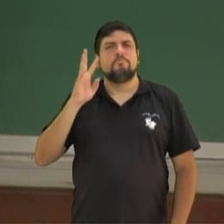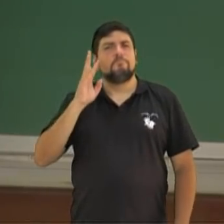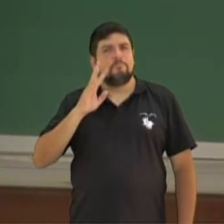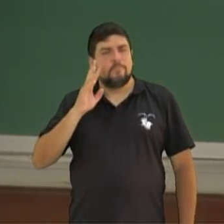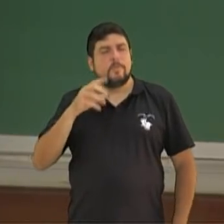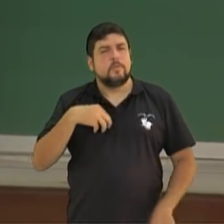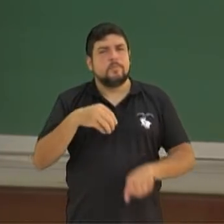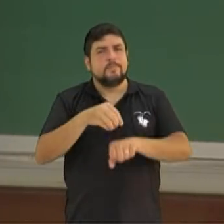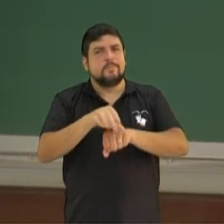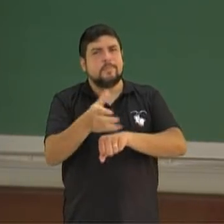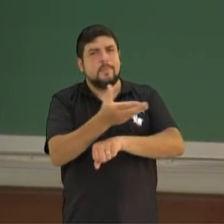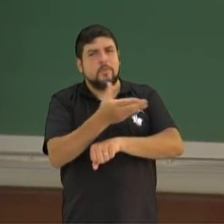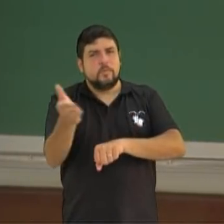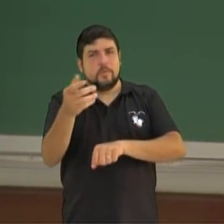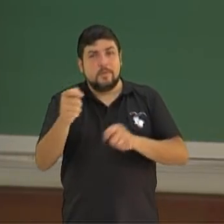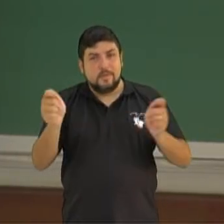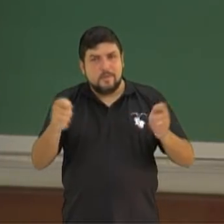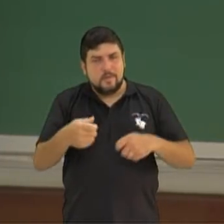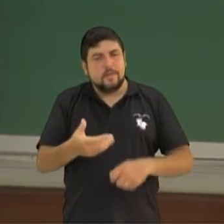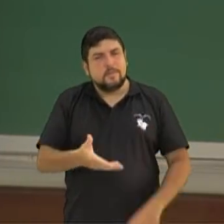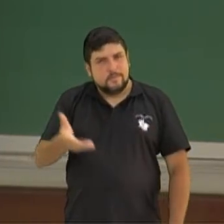quando puder fazer.